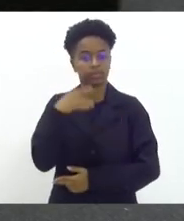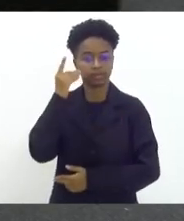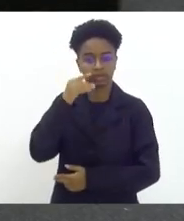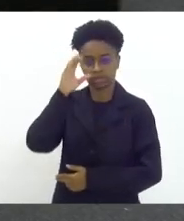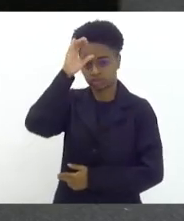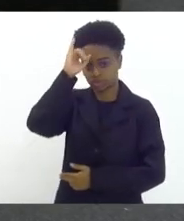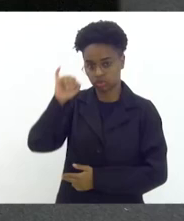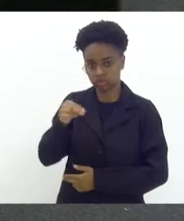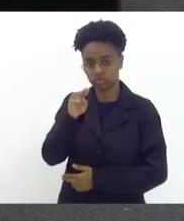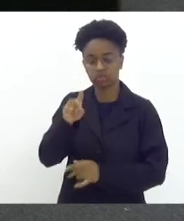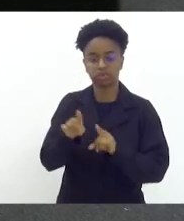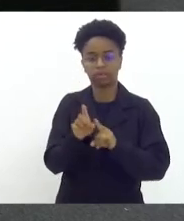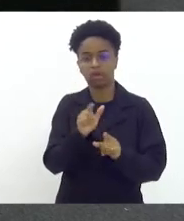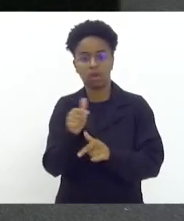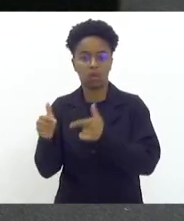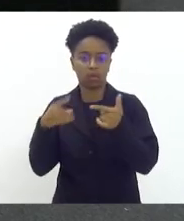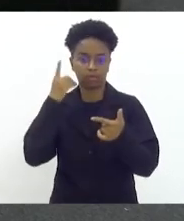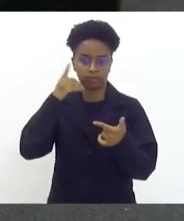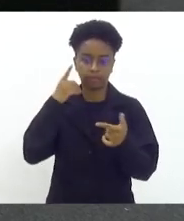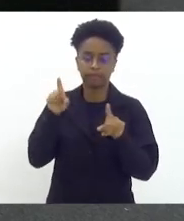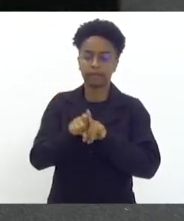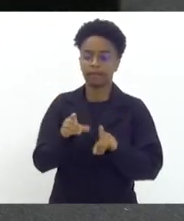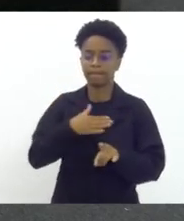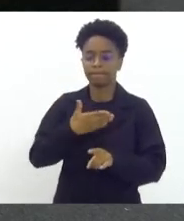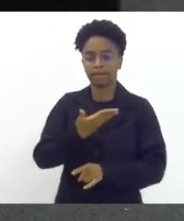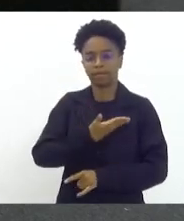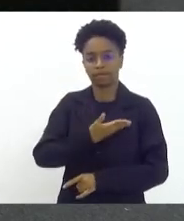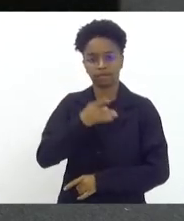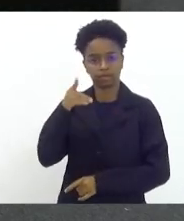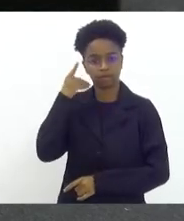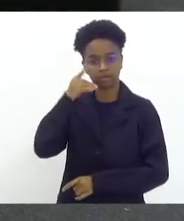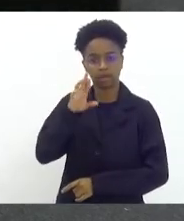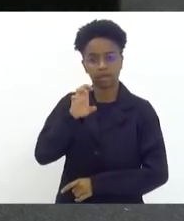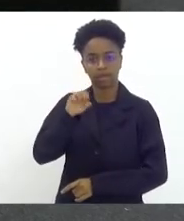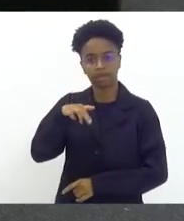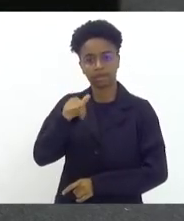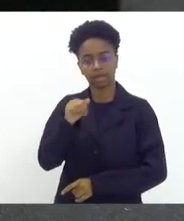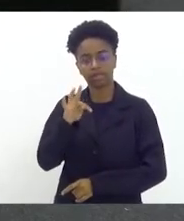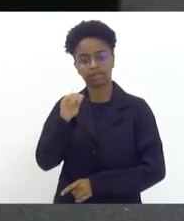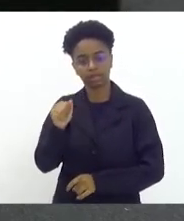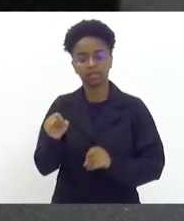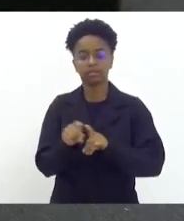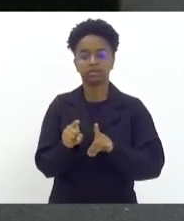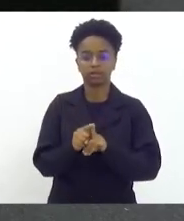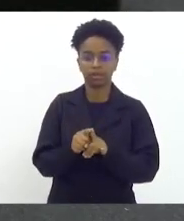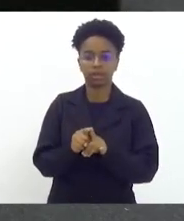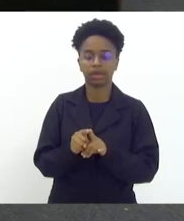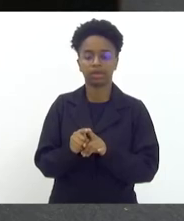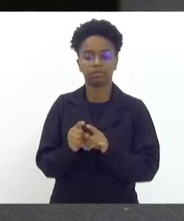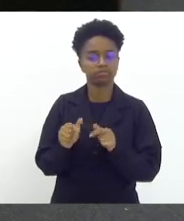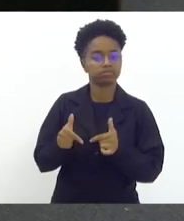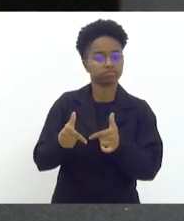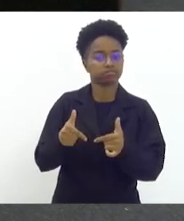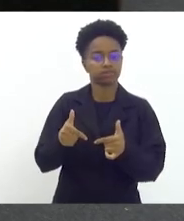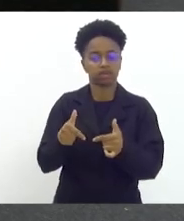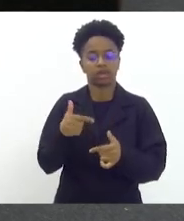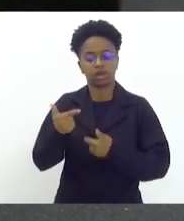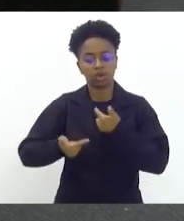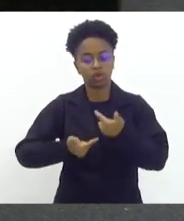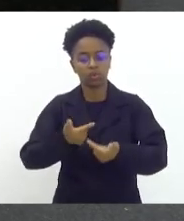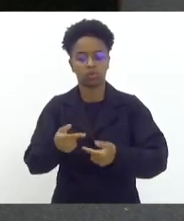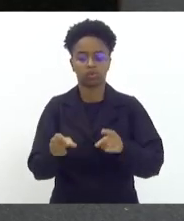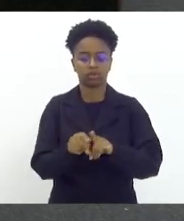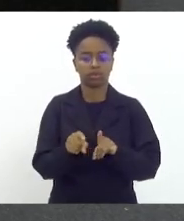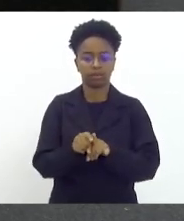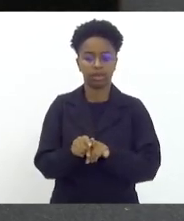Ju e de vários deputados aqui a minha grande companheira deputada Renata Souza que tem as digitais Na continuidade supera RJ na luta pelo super